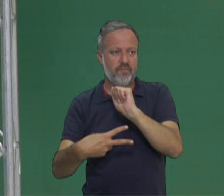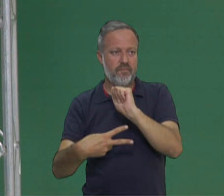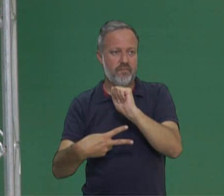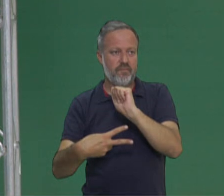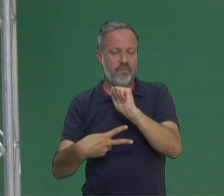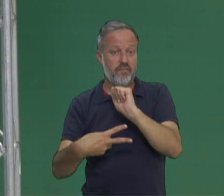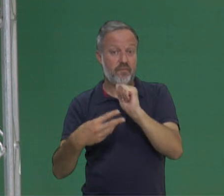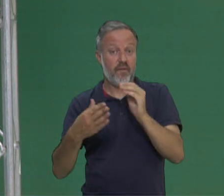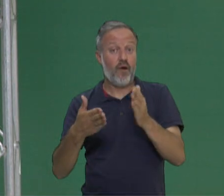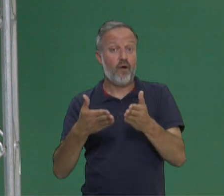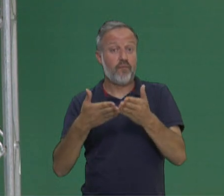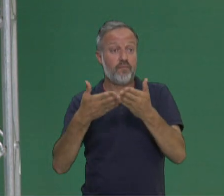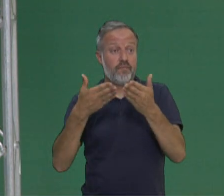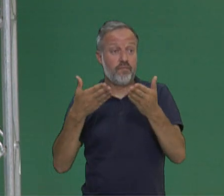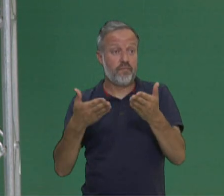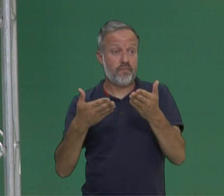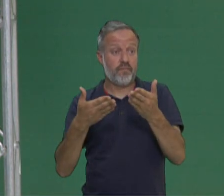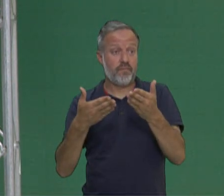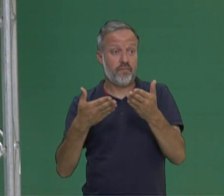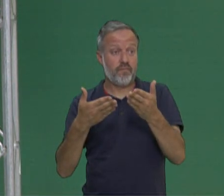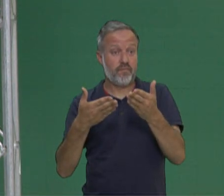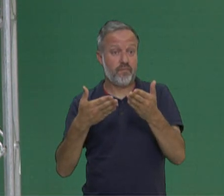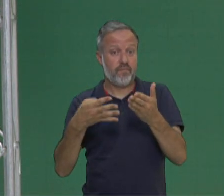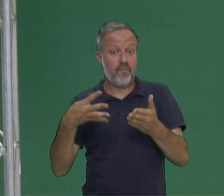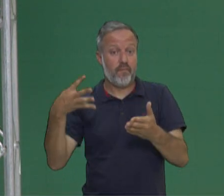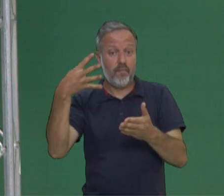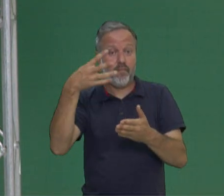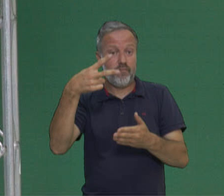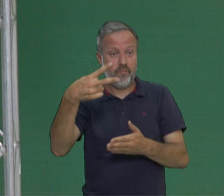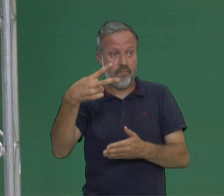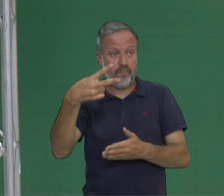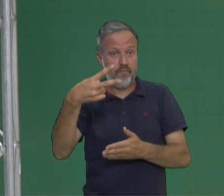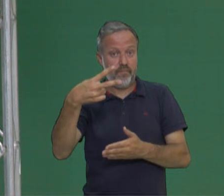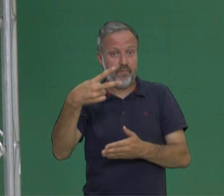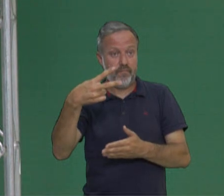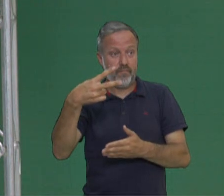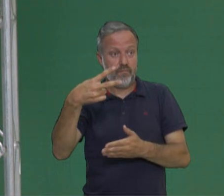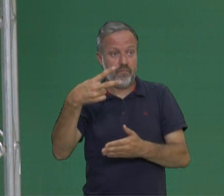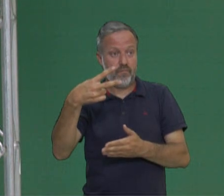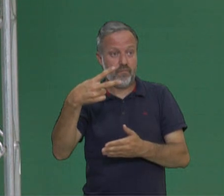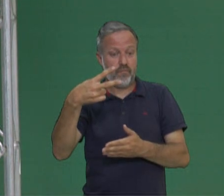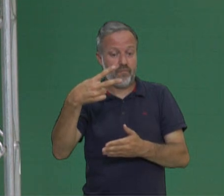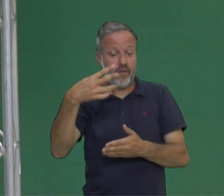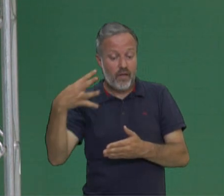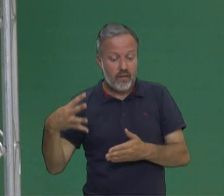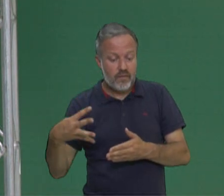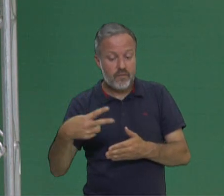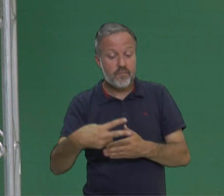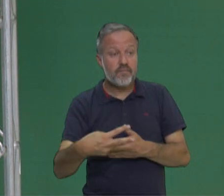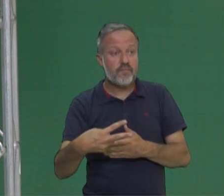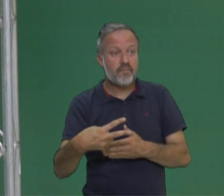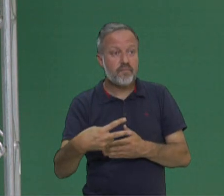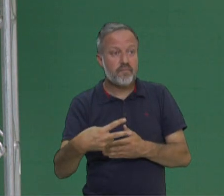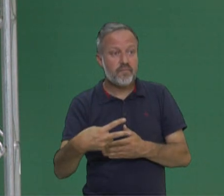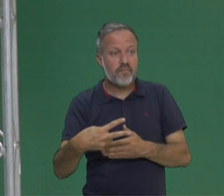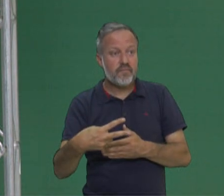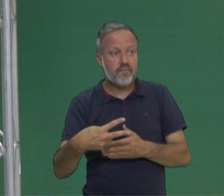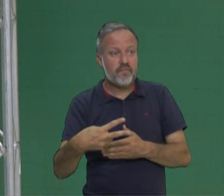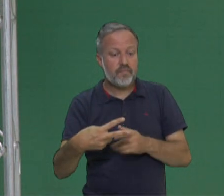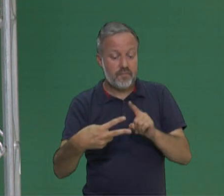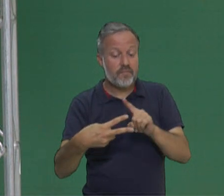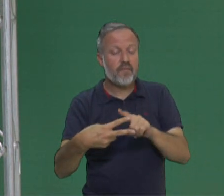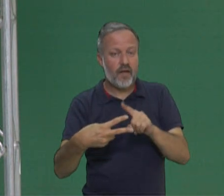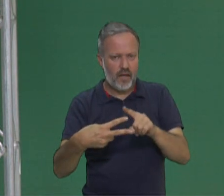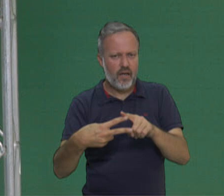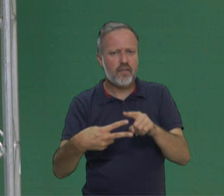Quando eu criei essa animação, o 42 estava aqui em cima. Mas tudo bem ele está aqui embaixo. E eu sei que ele é o número de